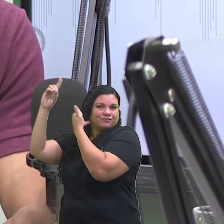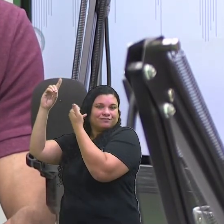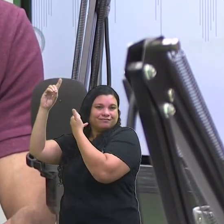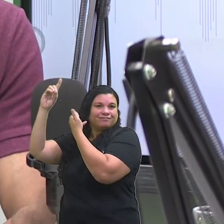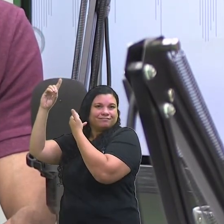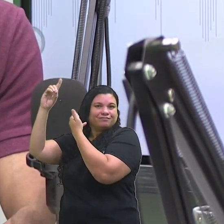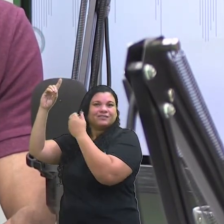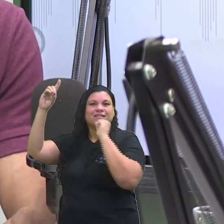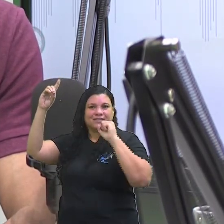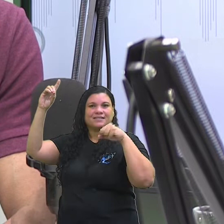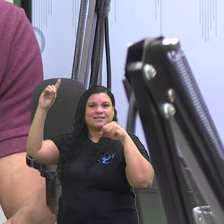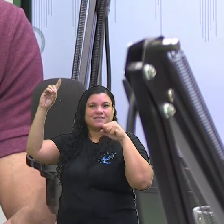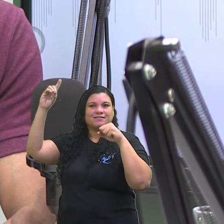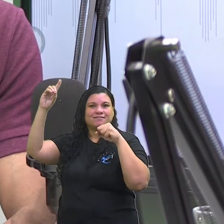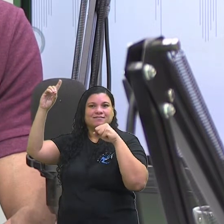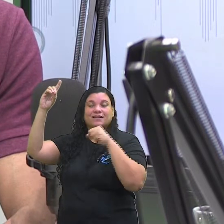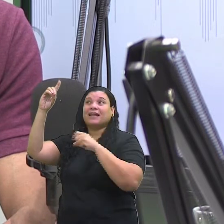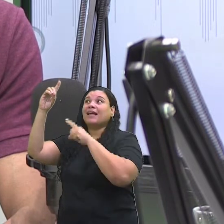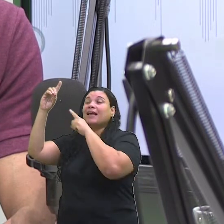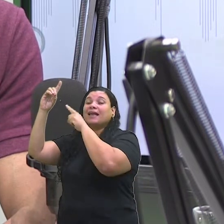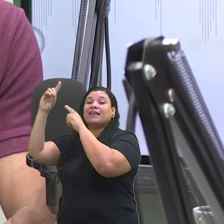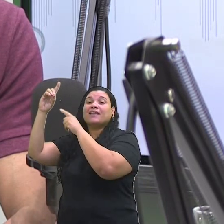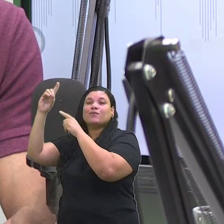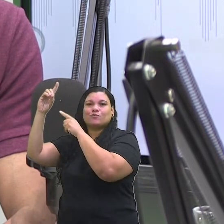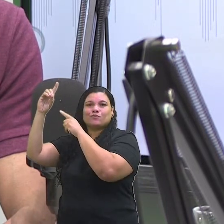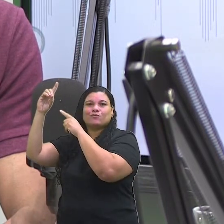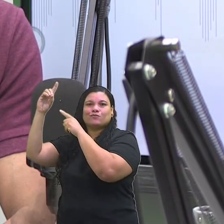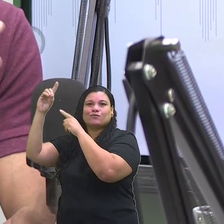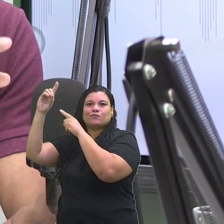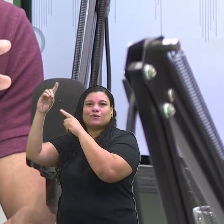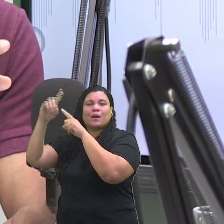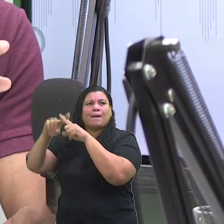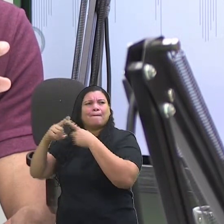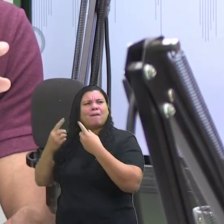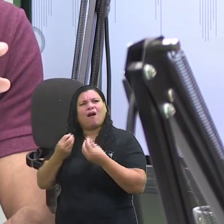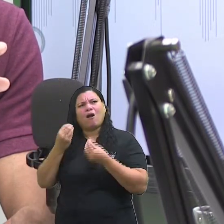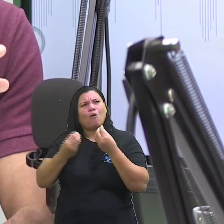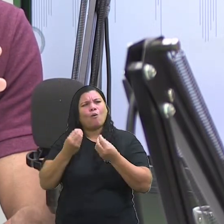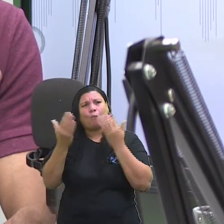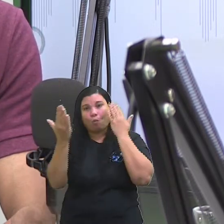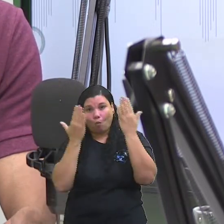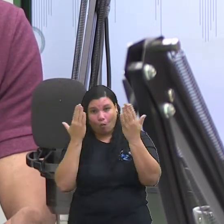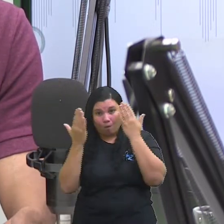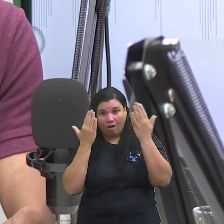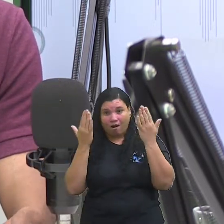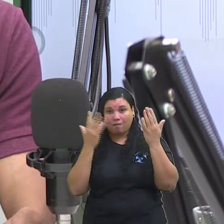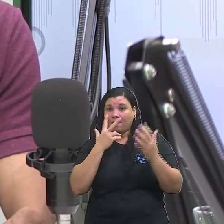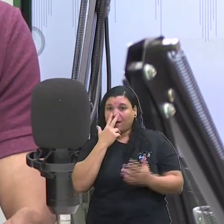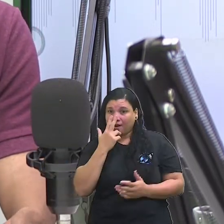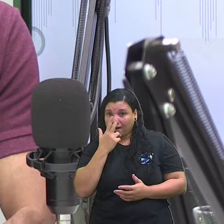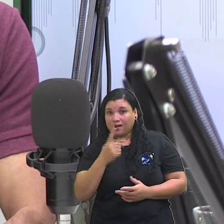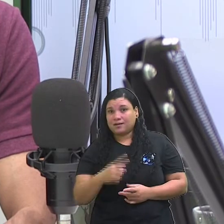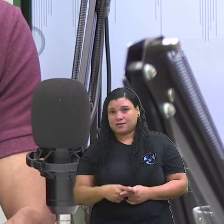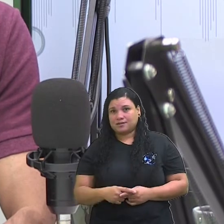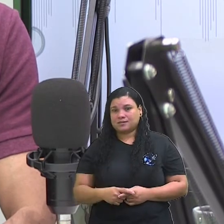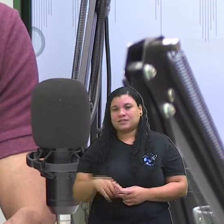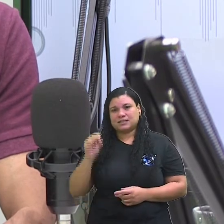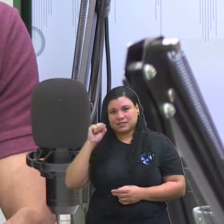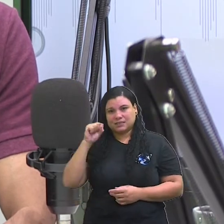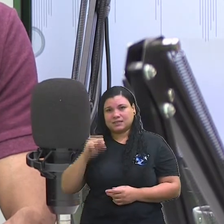olha, prossegue nisso não vá adiante nisso não, ou então vá adiante naquilo outro. Por isso é o seguinte, filhos,